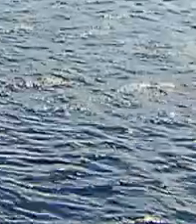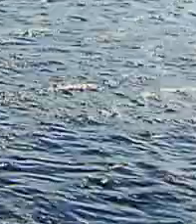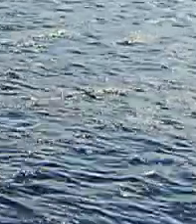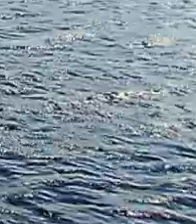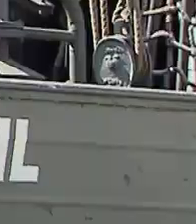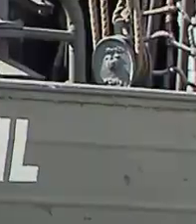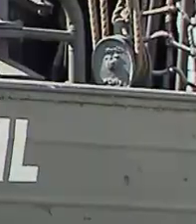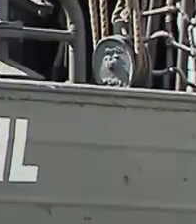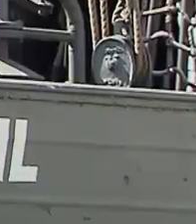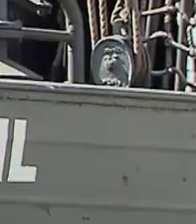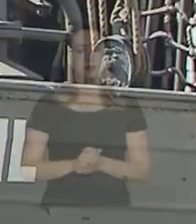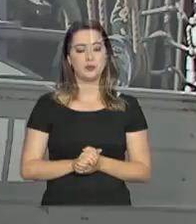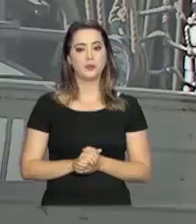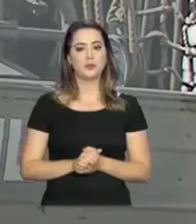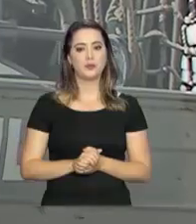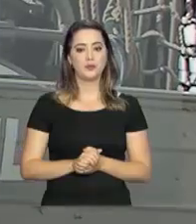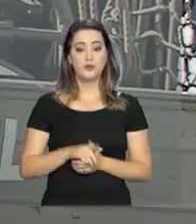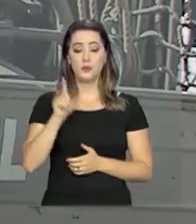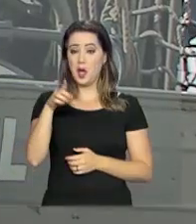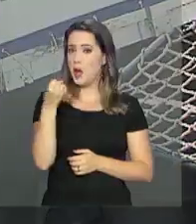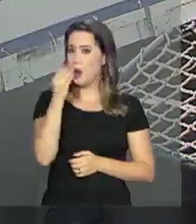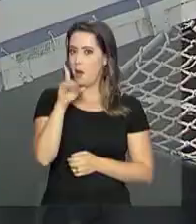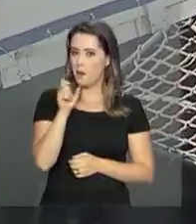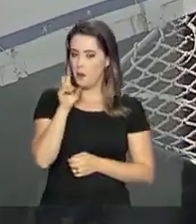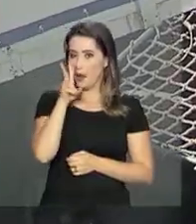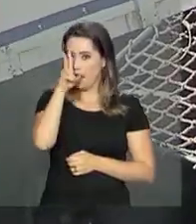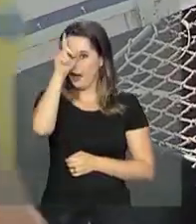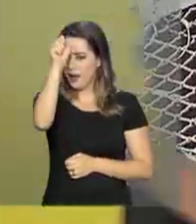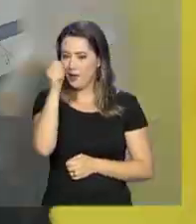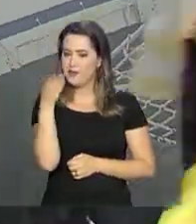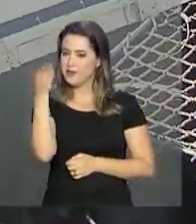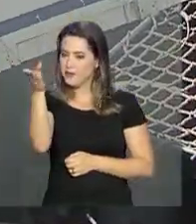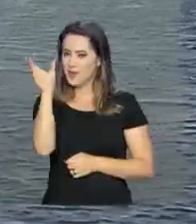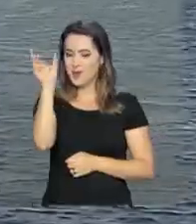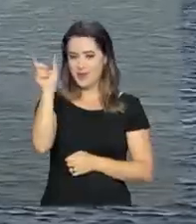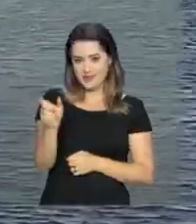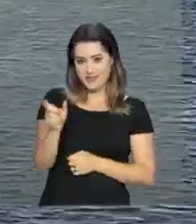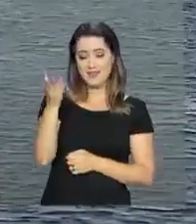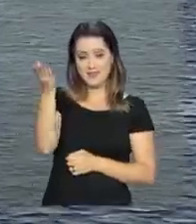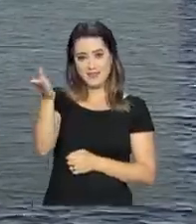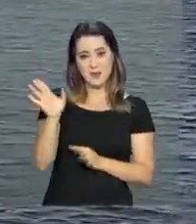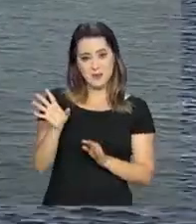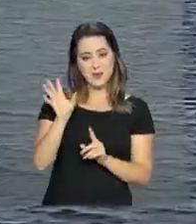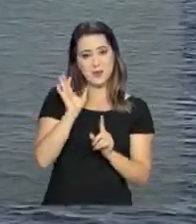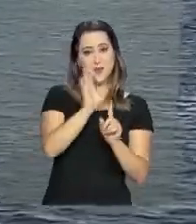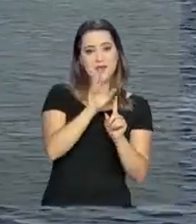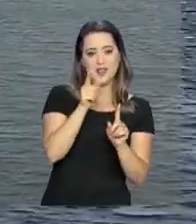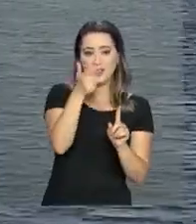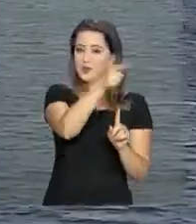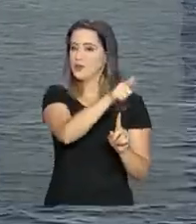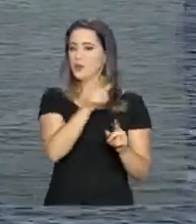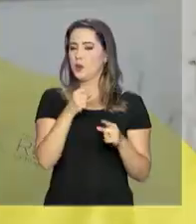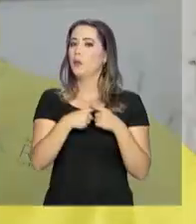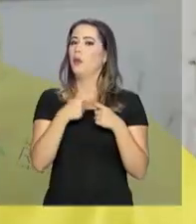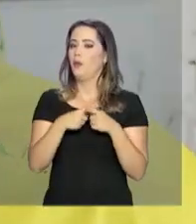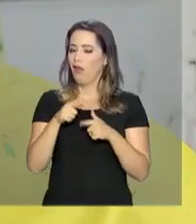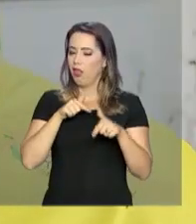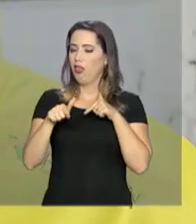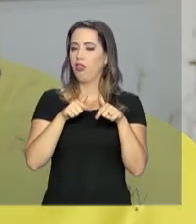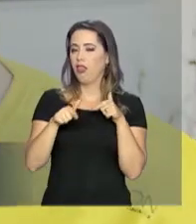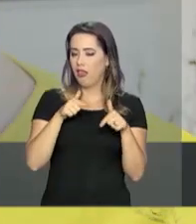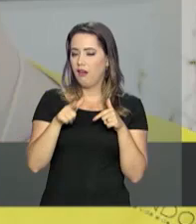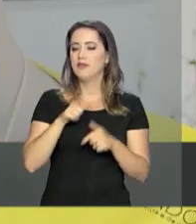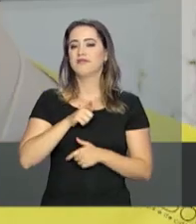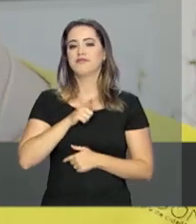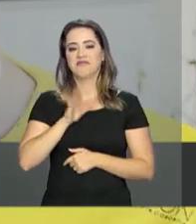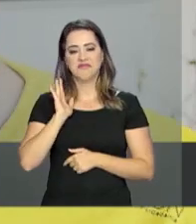e é bom que a força deste veterano inspire os estudantes já que trabalho não vai faltar a gente